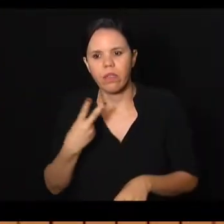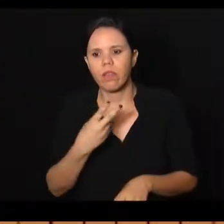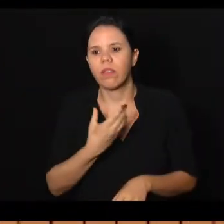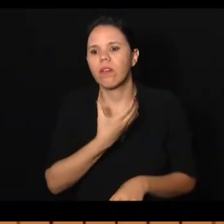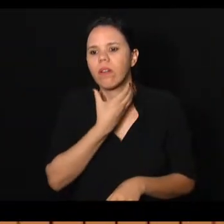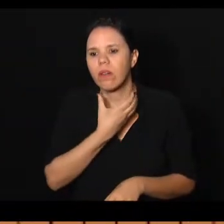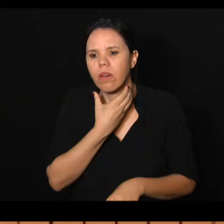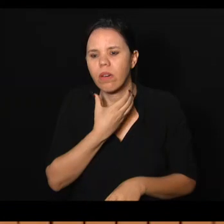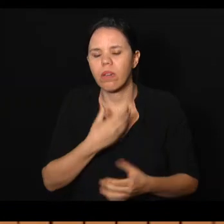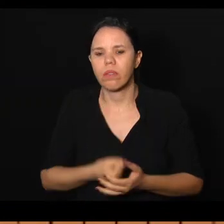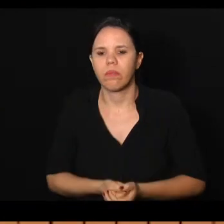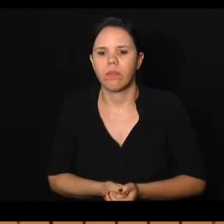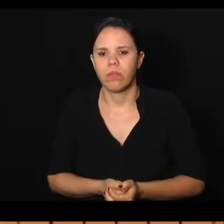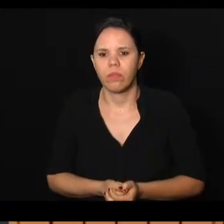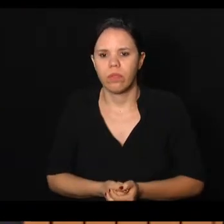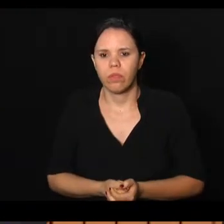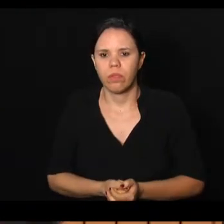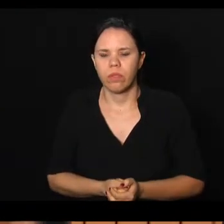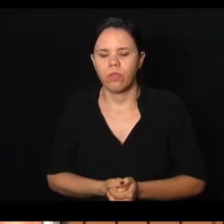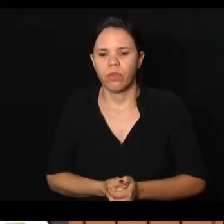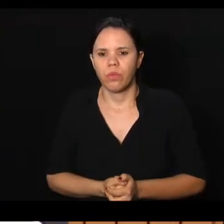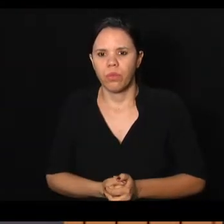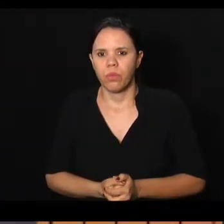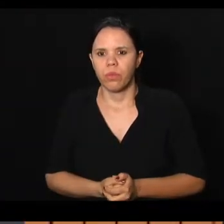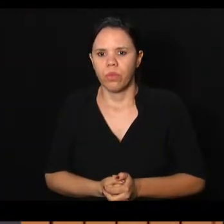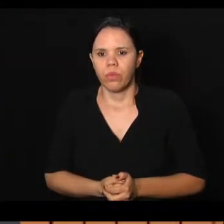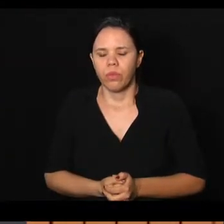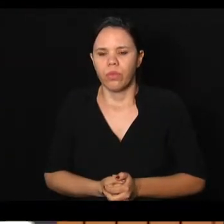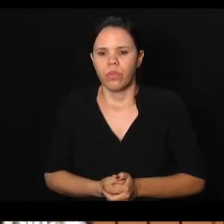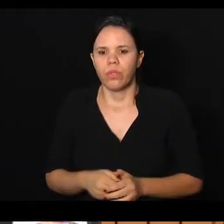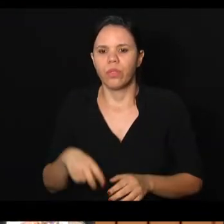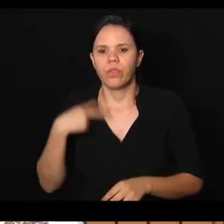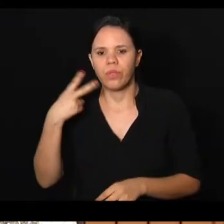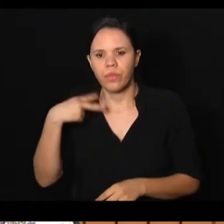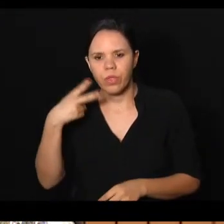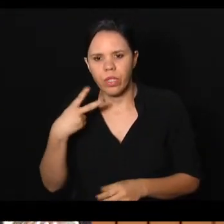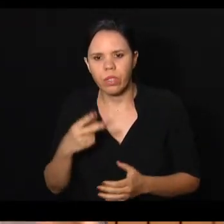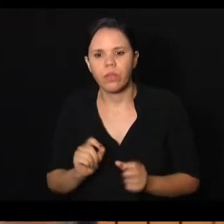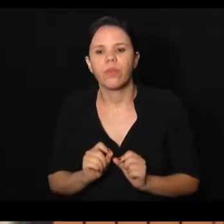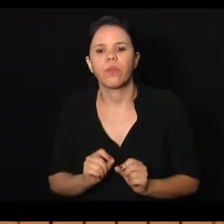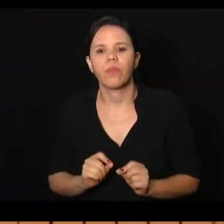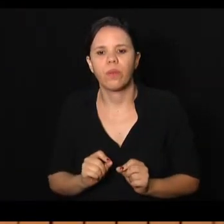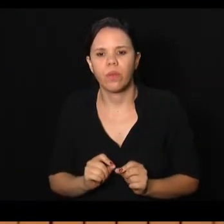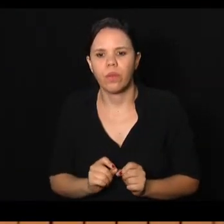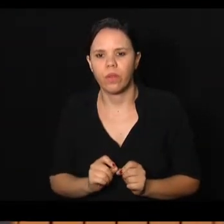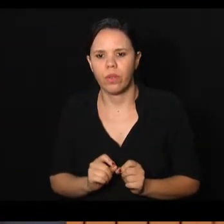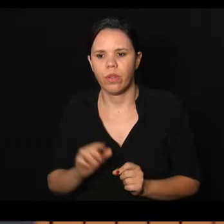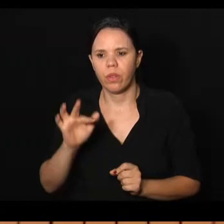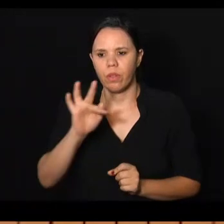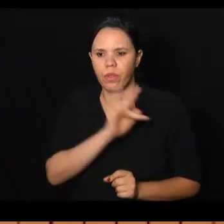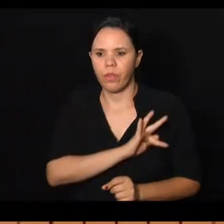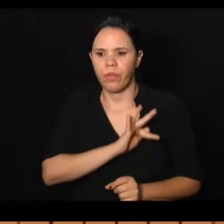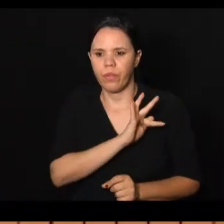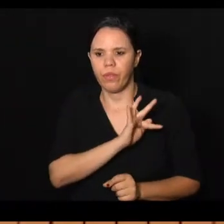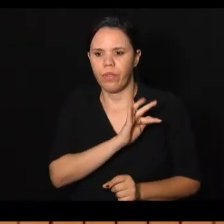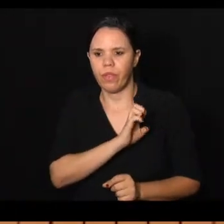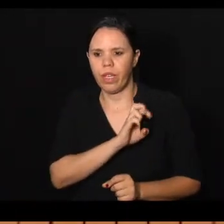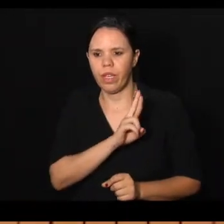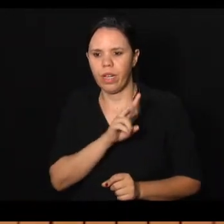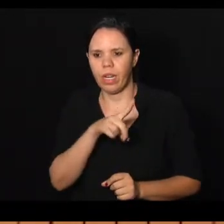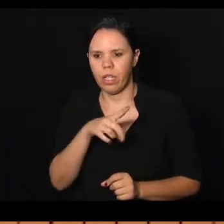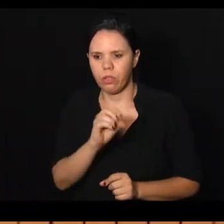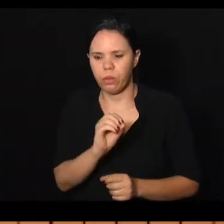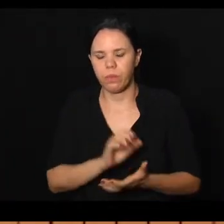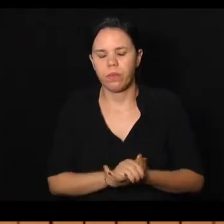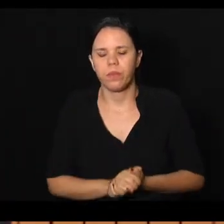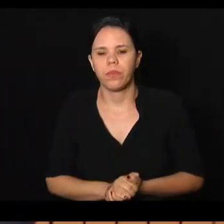Luiz e também o querido vereador Fernando. Também